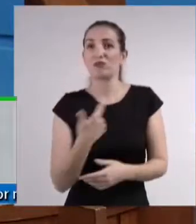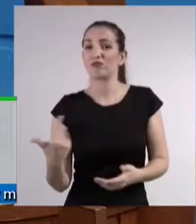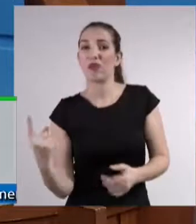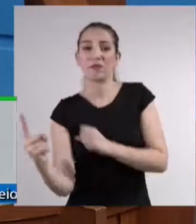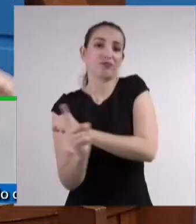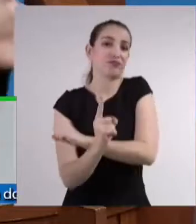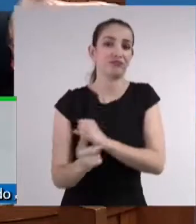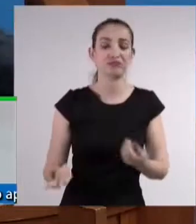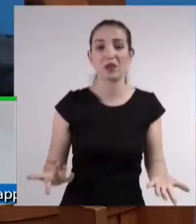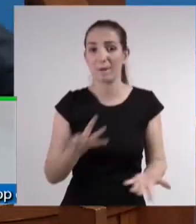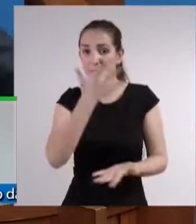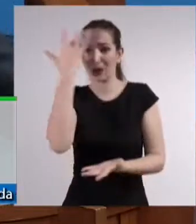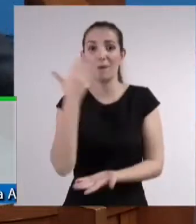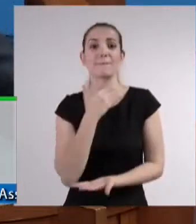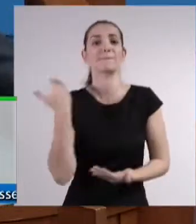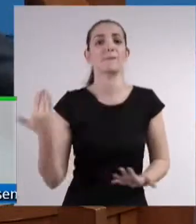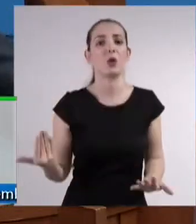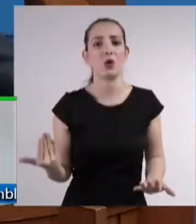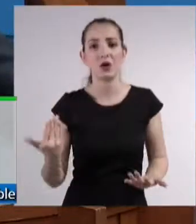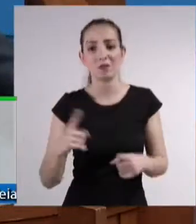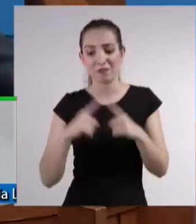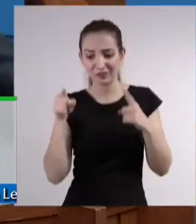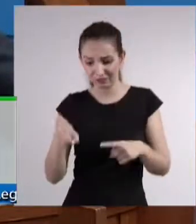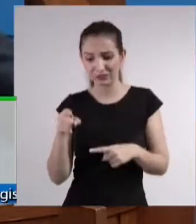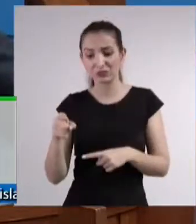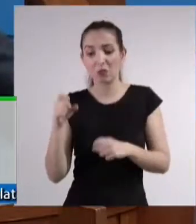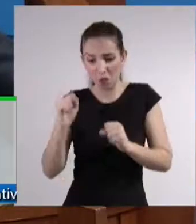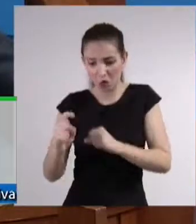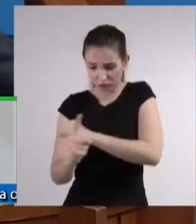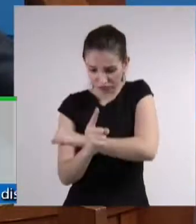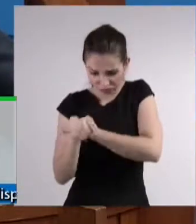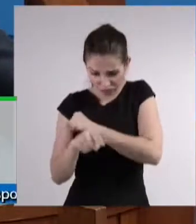salvo, nós vemos o que vemos.